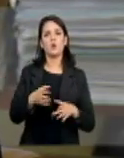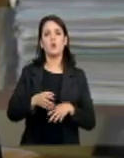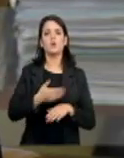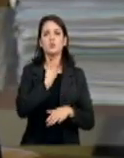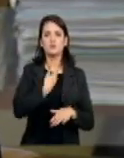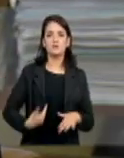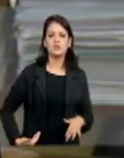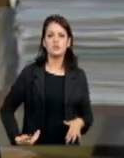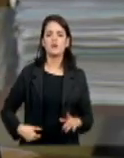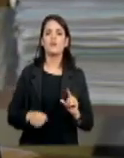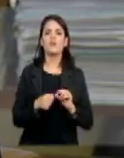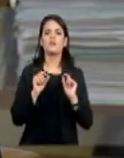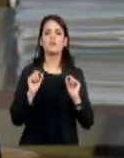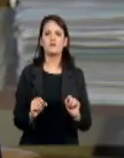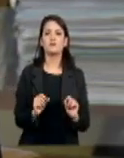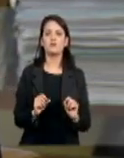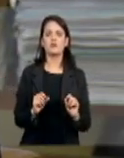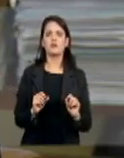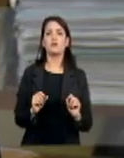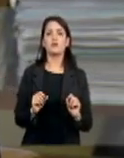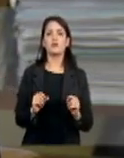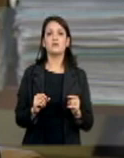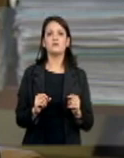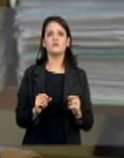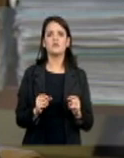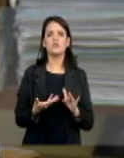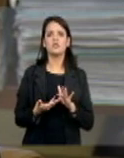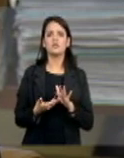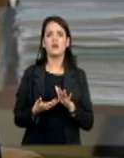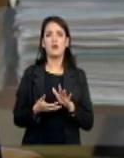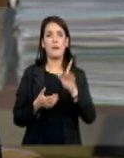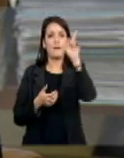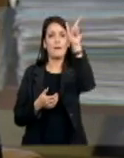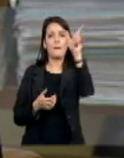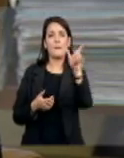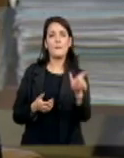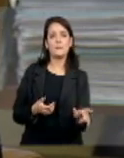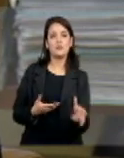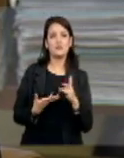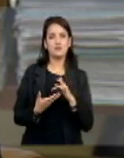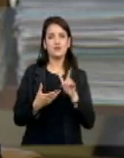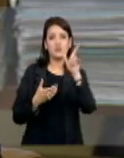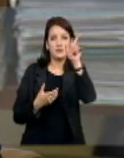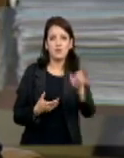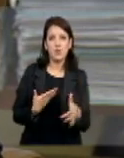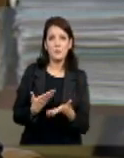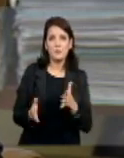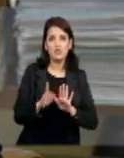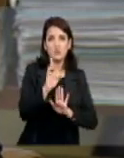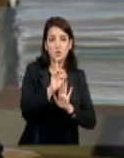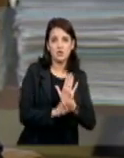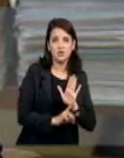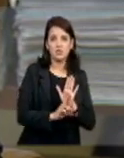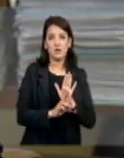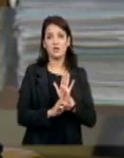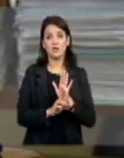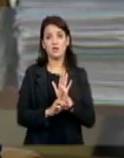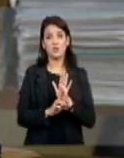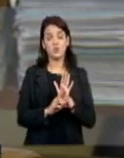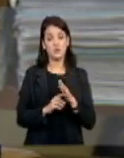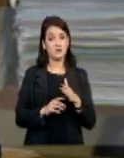asfixiar arbitrariamente o sujeito passivo da obrigação tributária inviabilizando ele